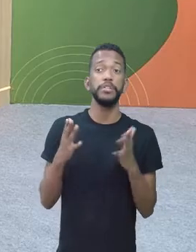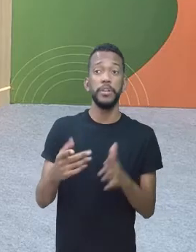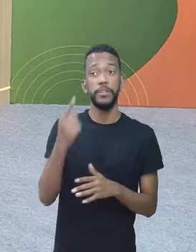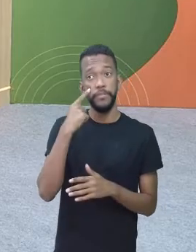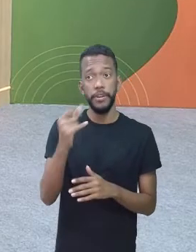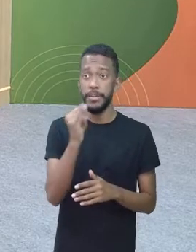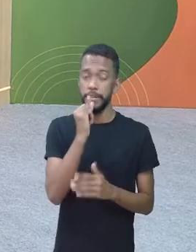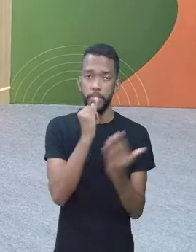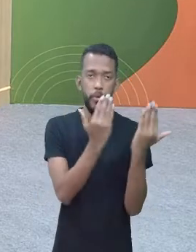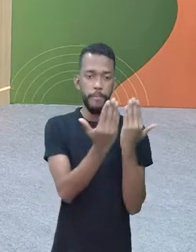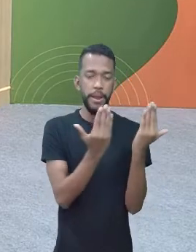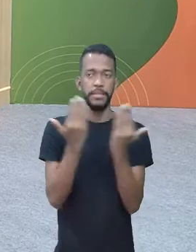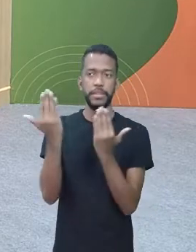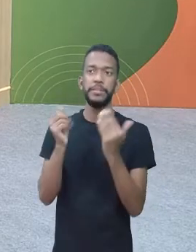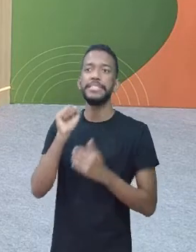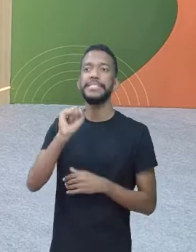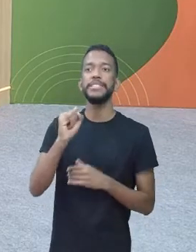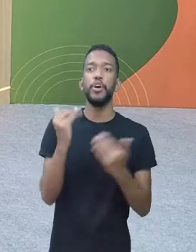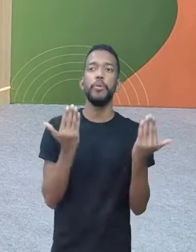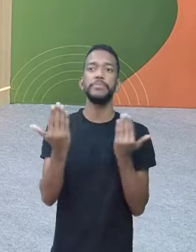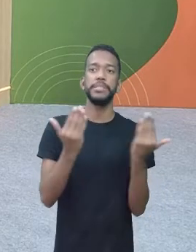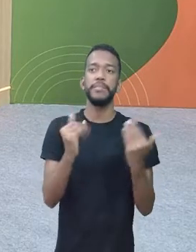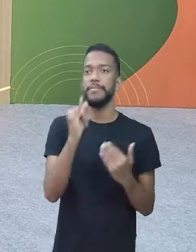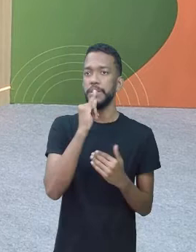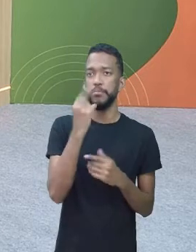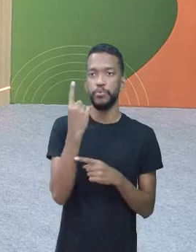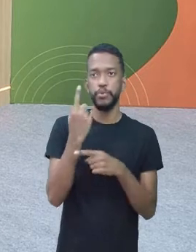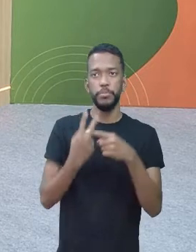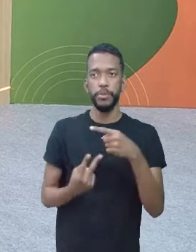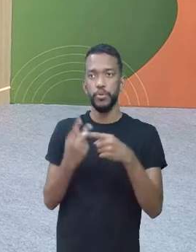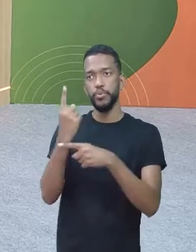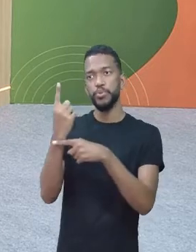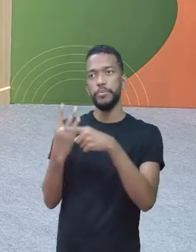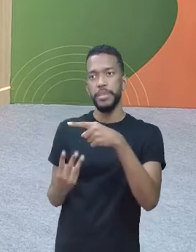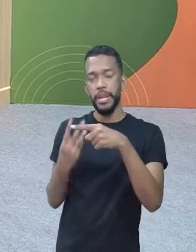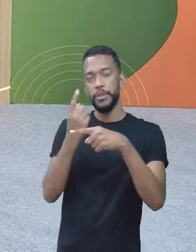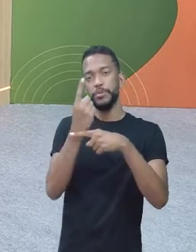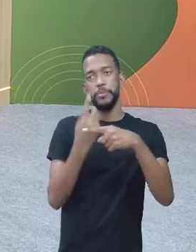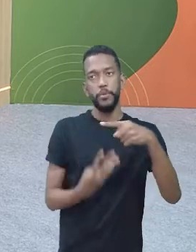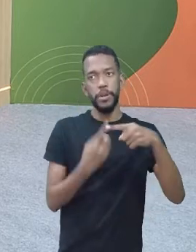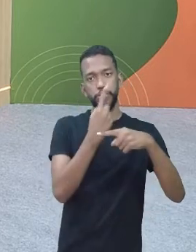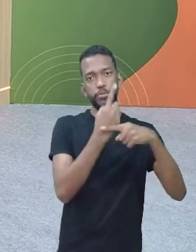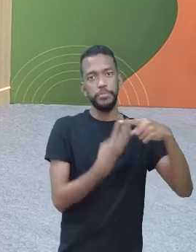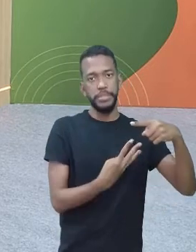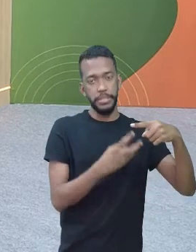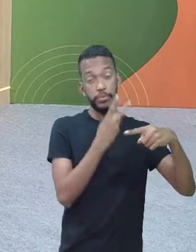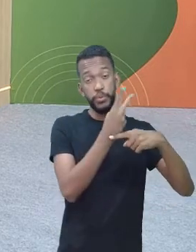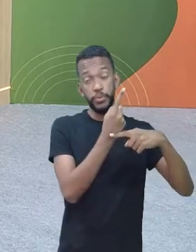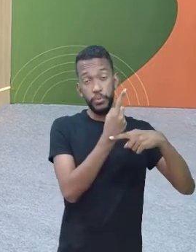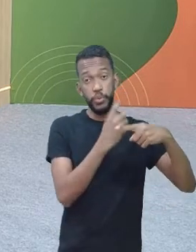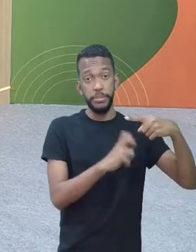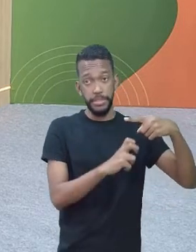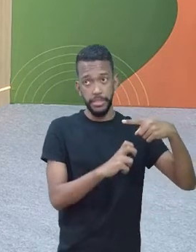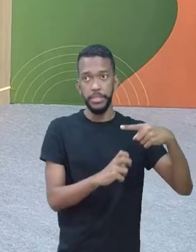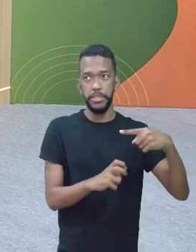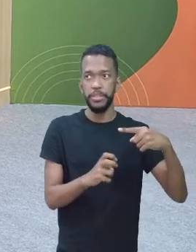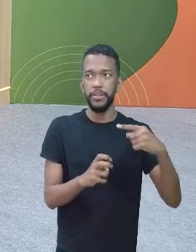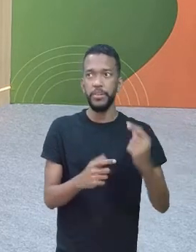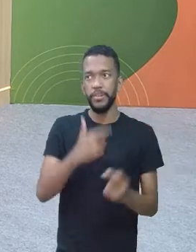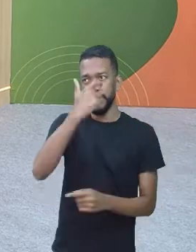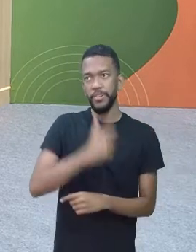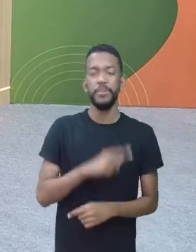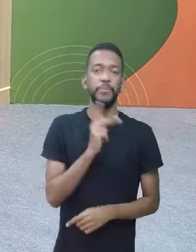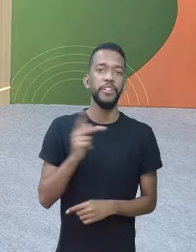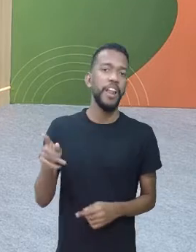de comparação. Se eu observar 1 sobre 2, 1 sobre 3, 1 sobre 4 e 1 sobre 5, olha como a professora foi